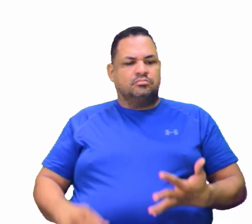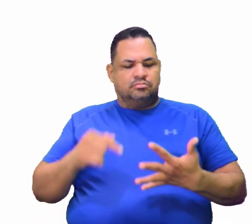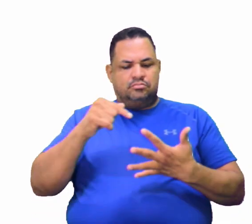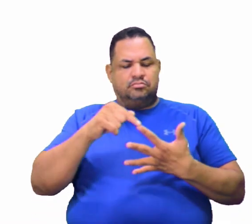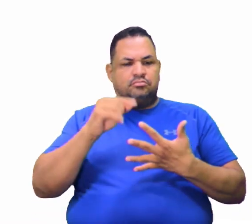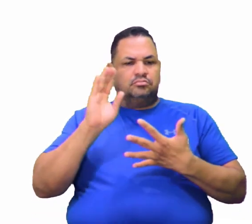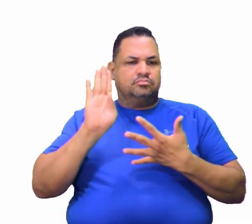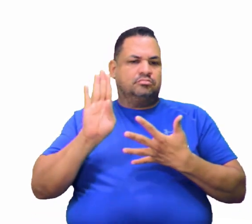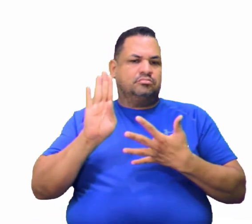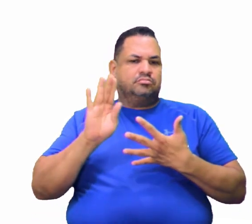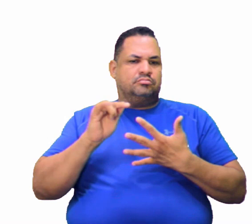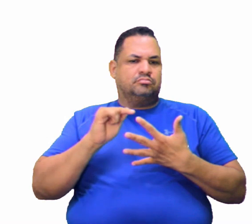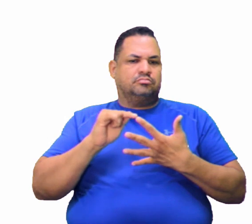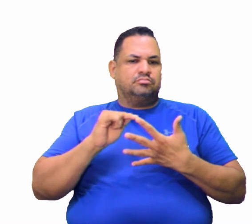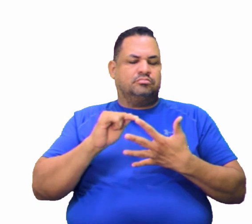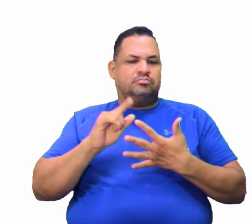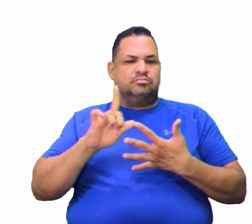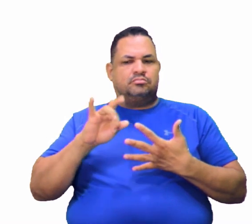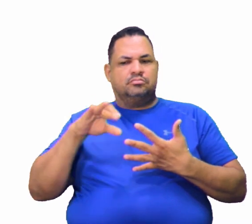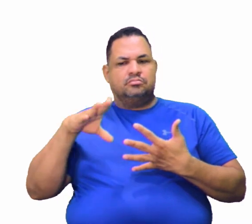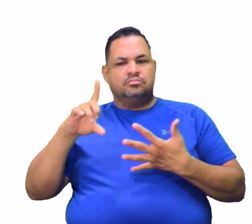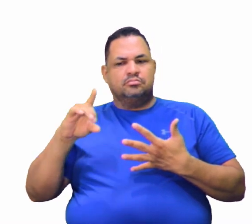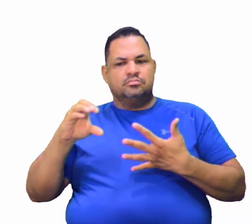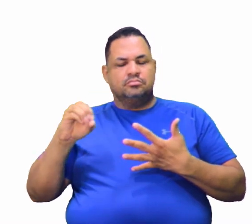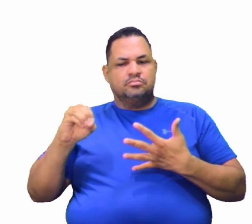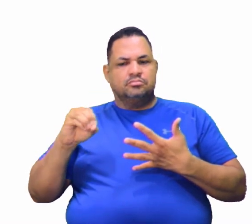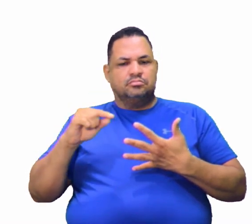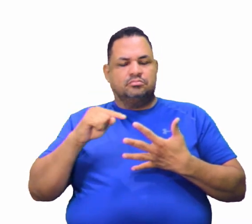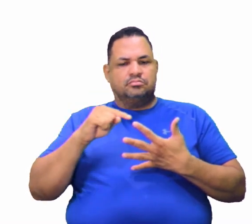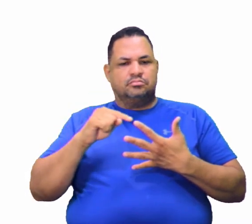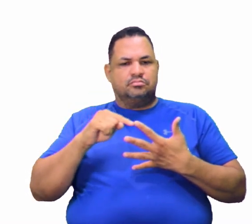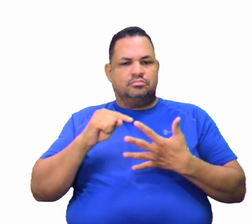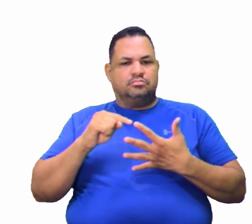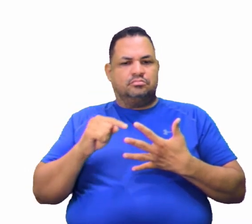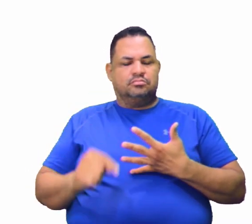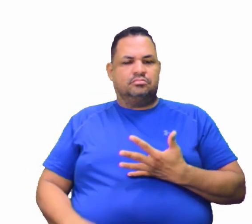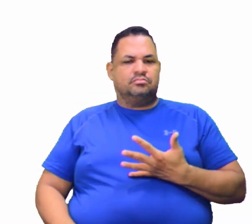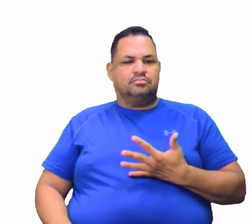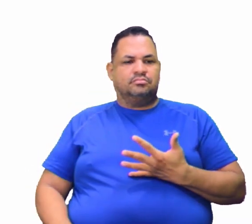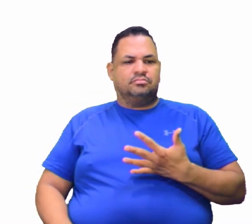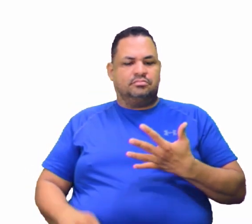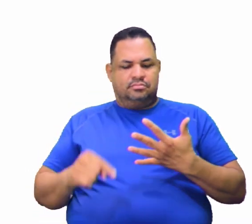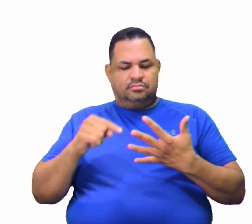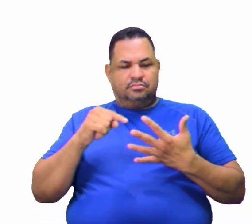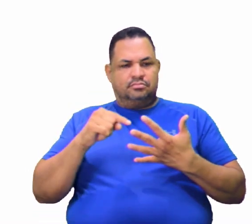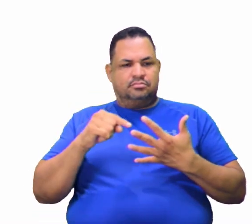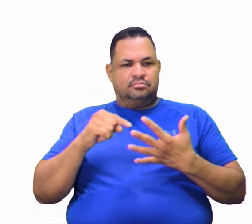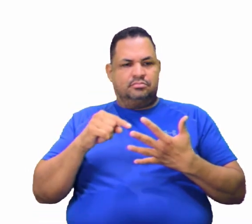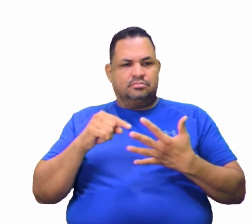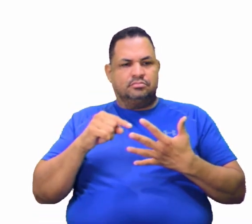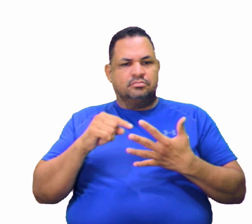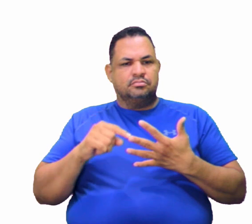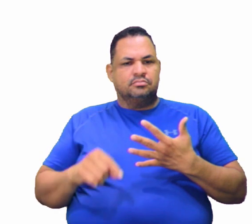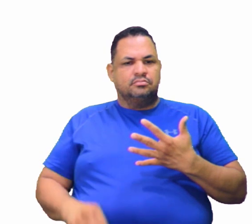se procurar. Meu pai eterno, travou agora, amadinhos. Vamos lá.